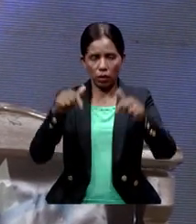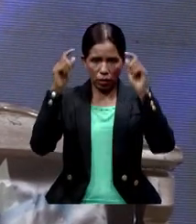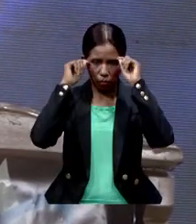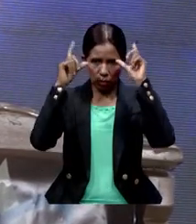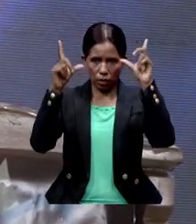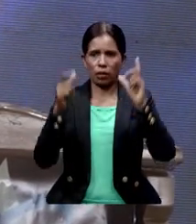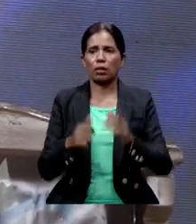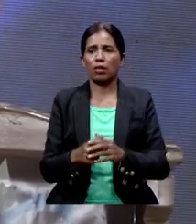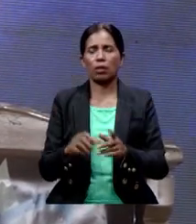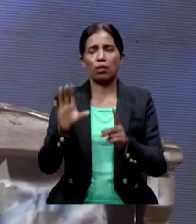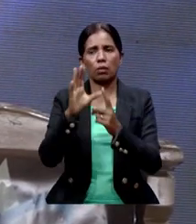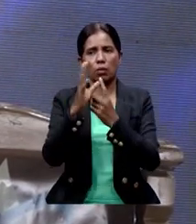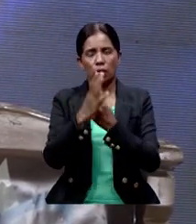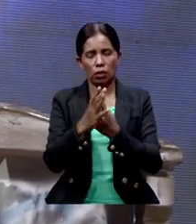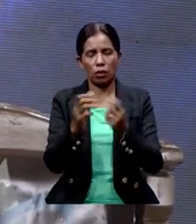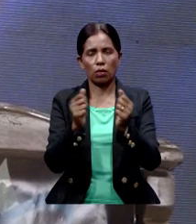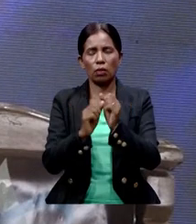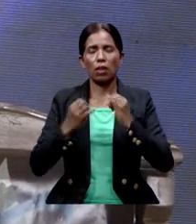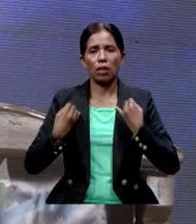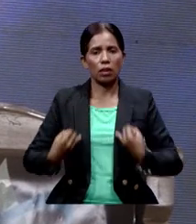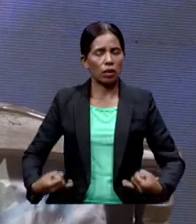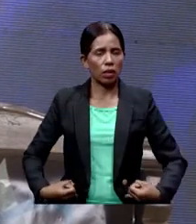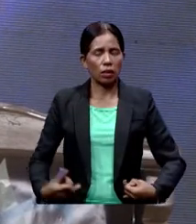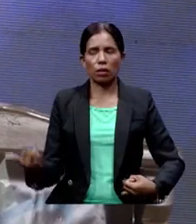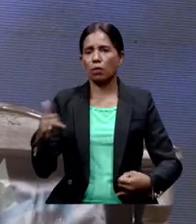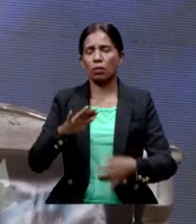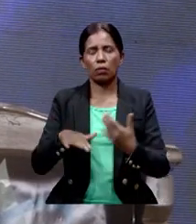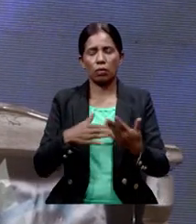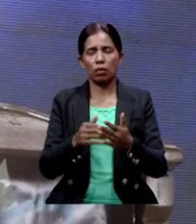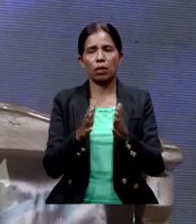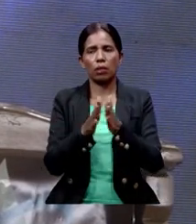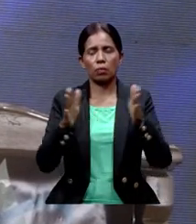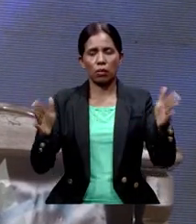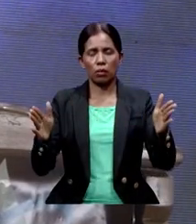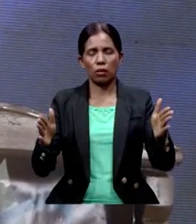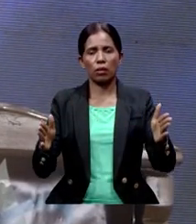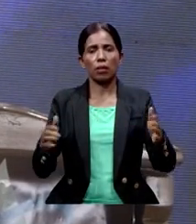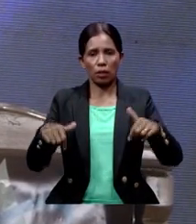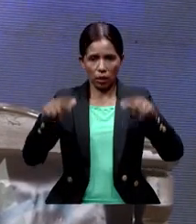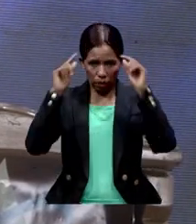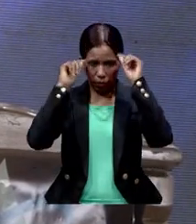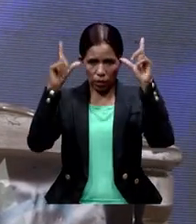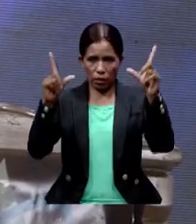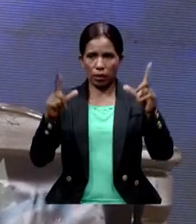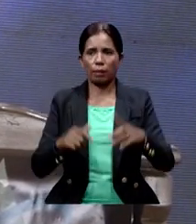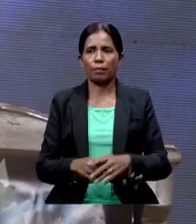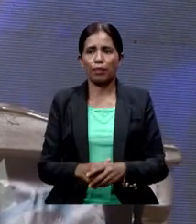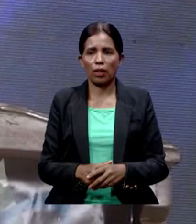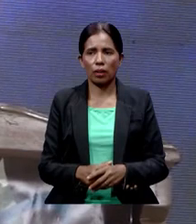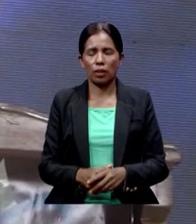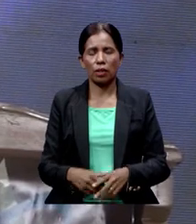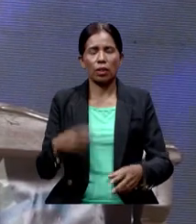nyalaran. Kultura no identidades terseluk, mak seibot liu iha Timor-Leste. Nune saya